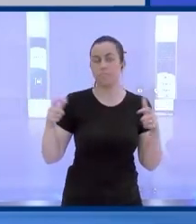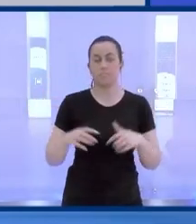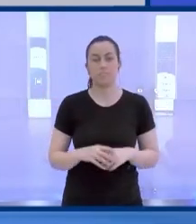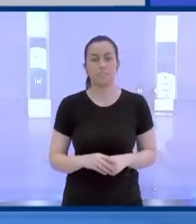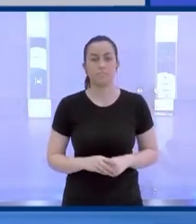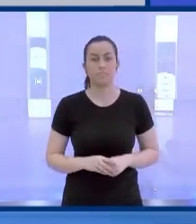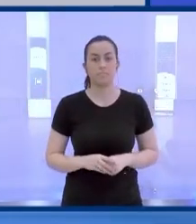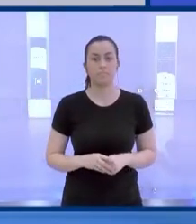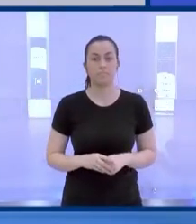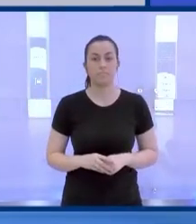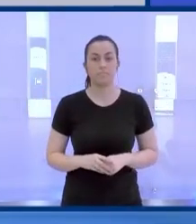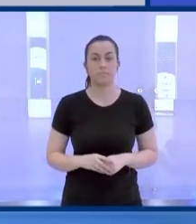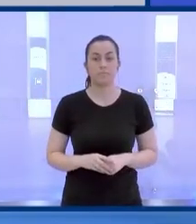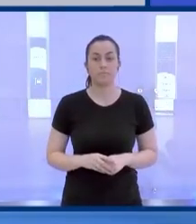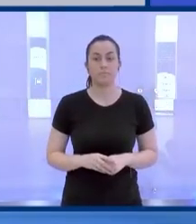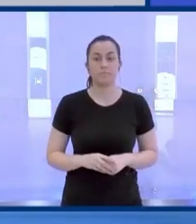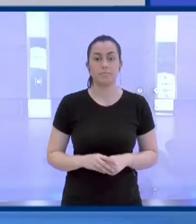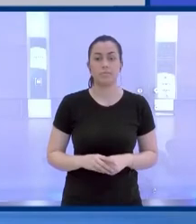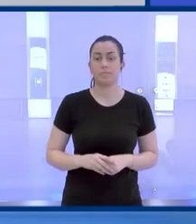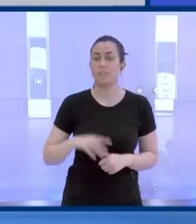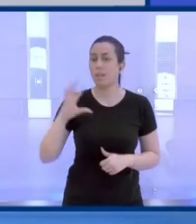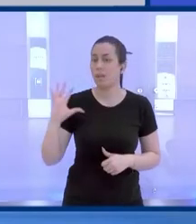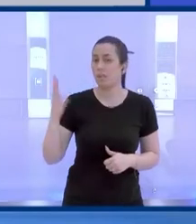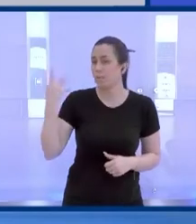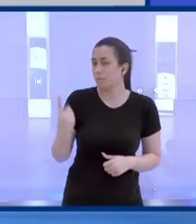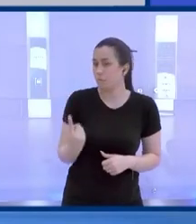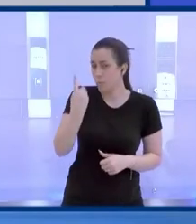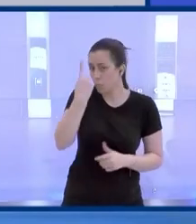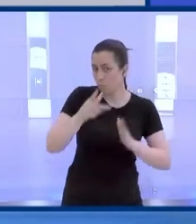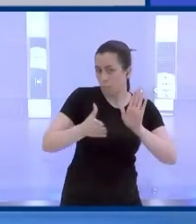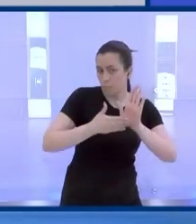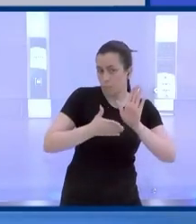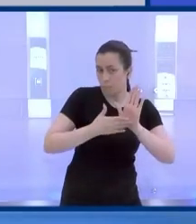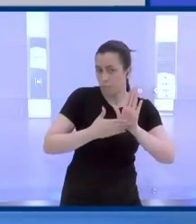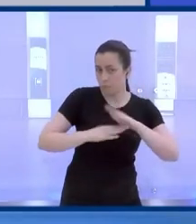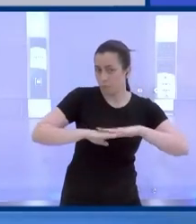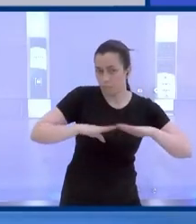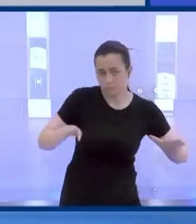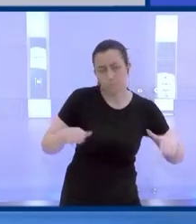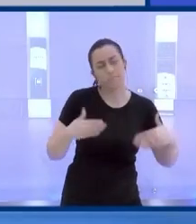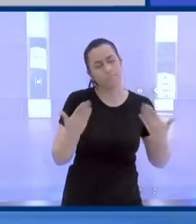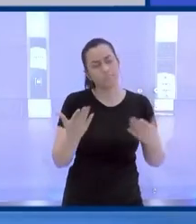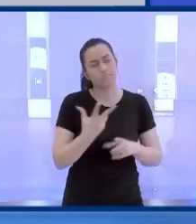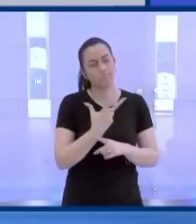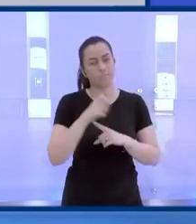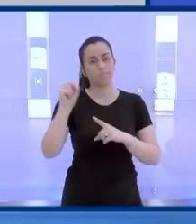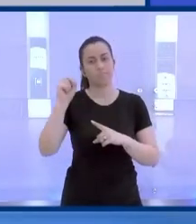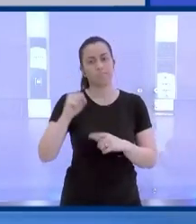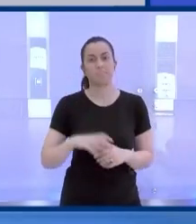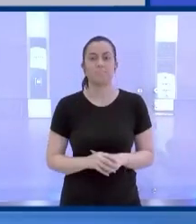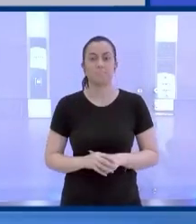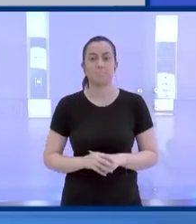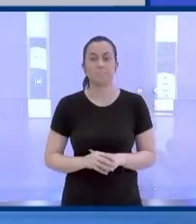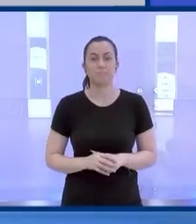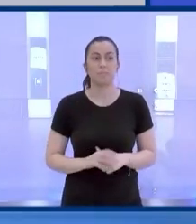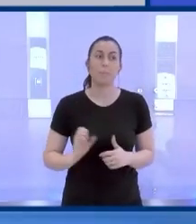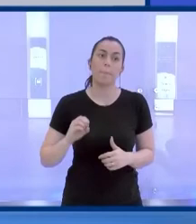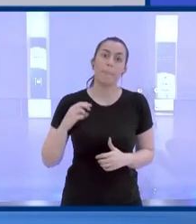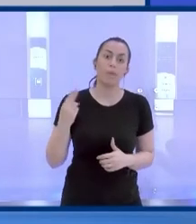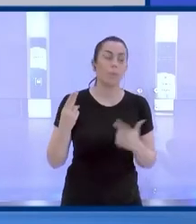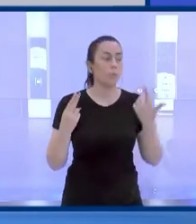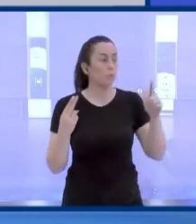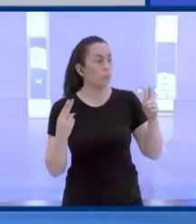ordinárias. Caso haja apenas uma proposta válida, esta será considerada vencedora. Caso hajam